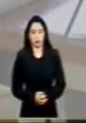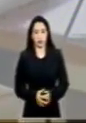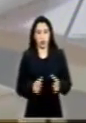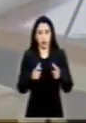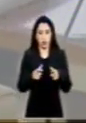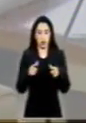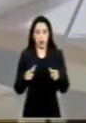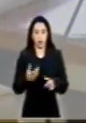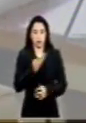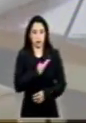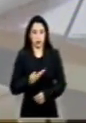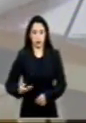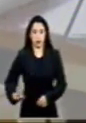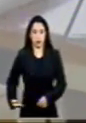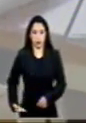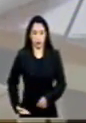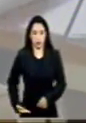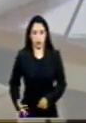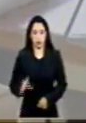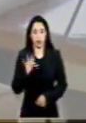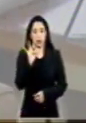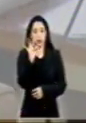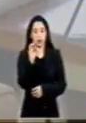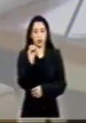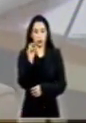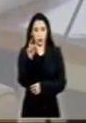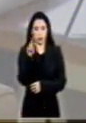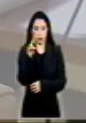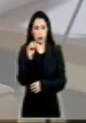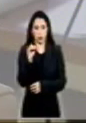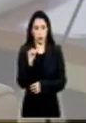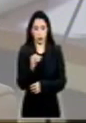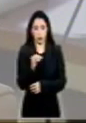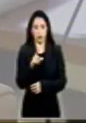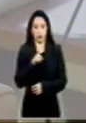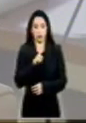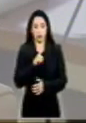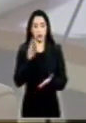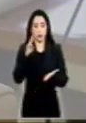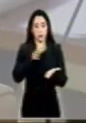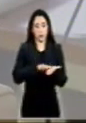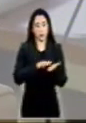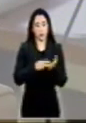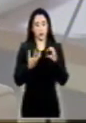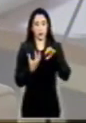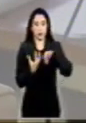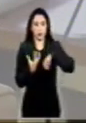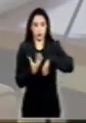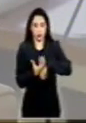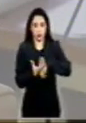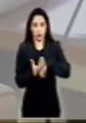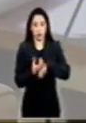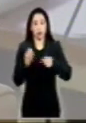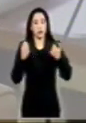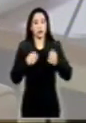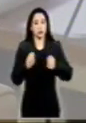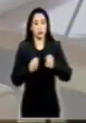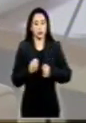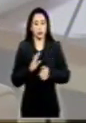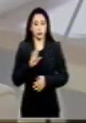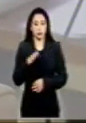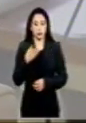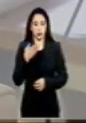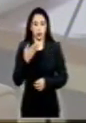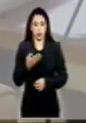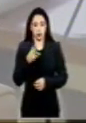públicos da prerrogativa de foro conferida a membros do Congresso Nacional. Necessário, portanto, perquirir-se no